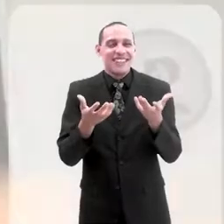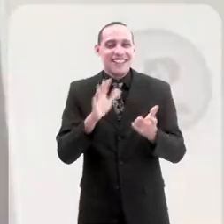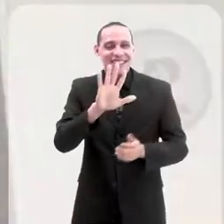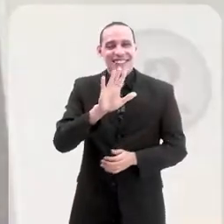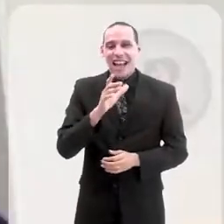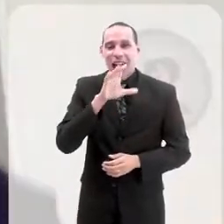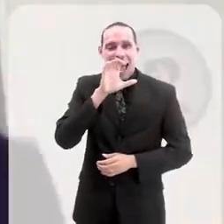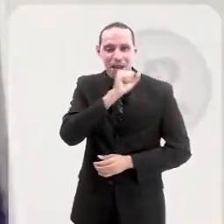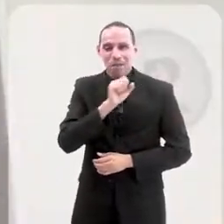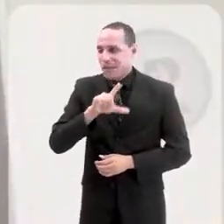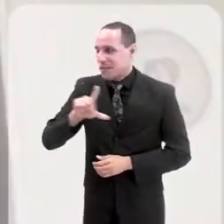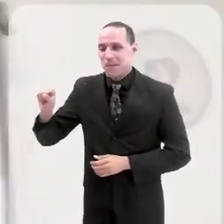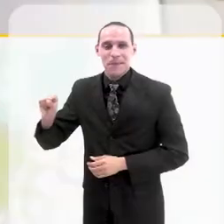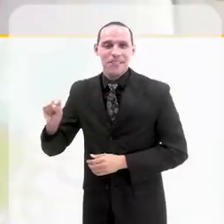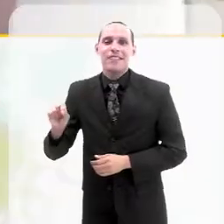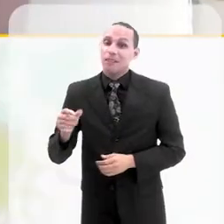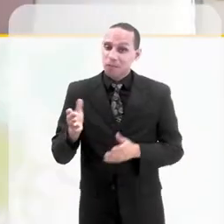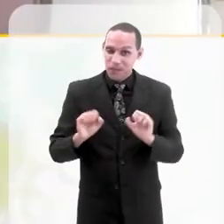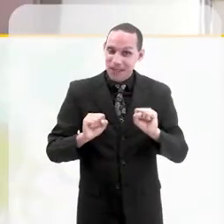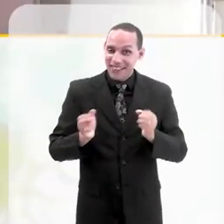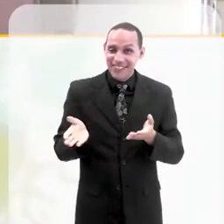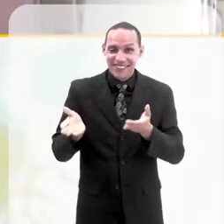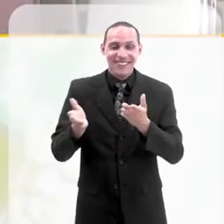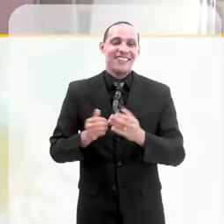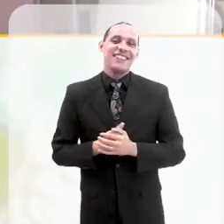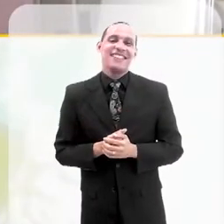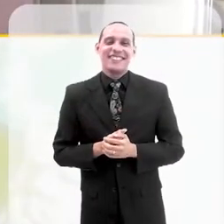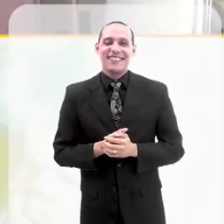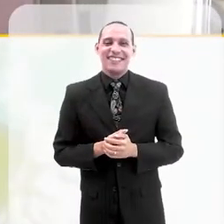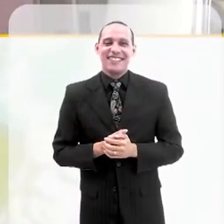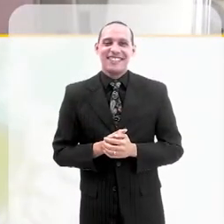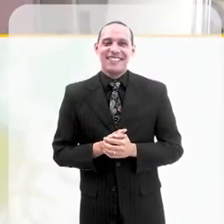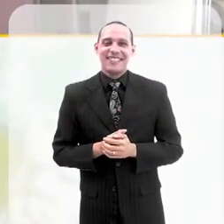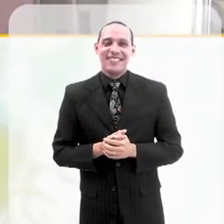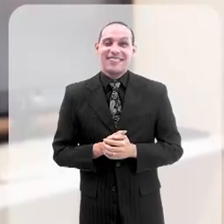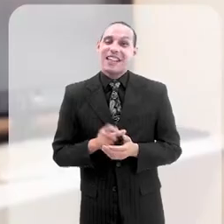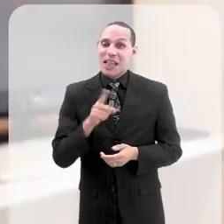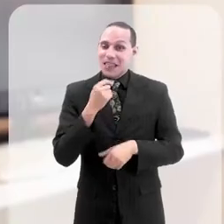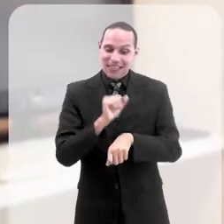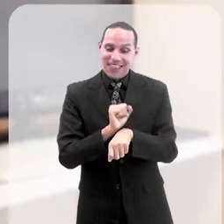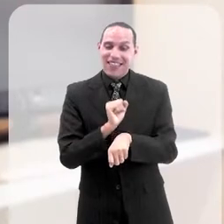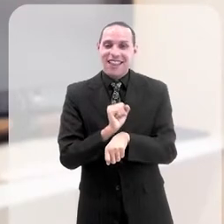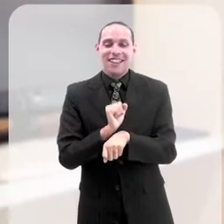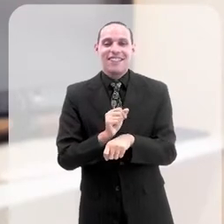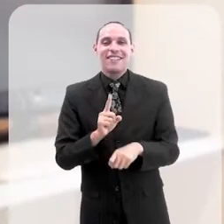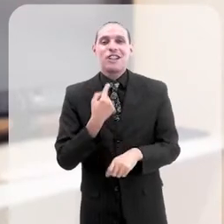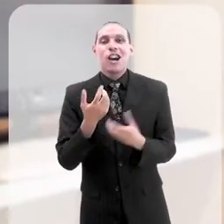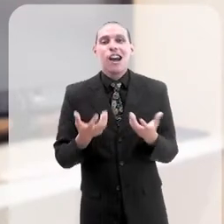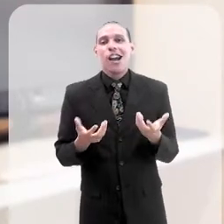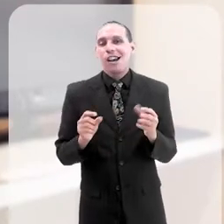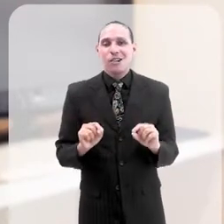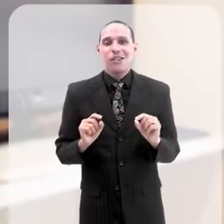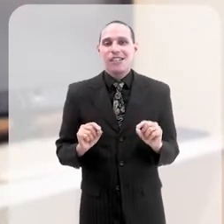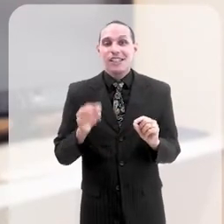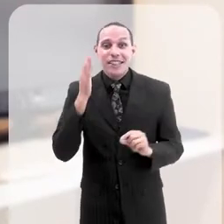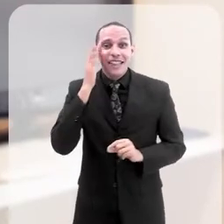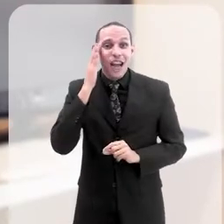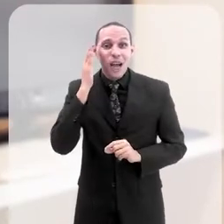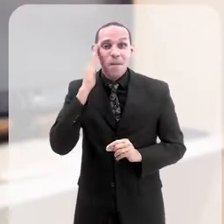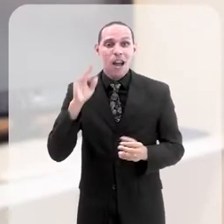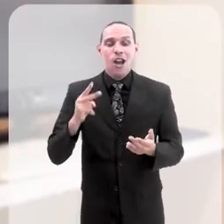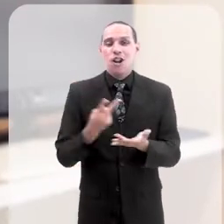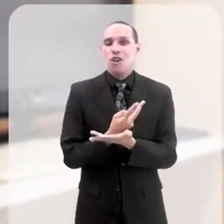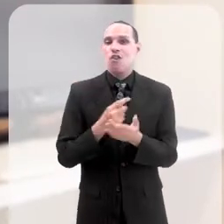pego aqui rapidinho. Então tá, pode ir. A galera, a gente espera, o que a gente quer é saber o que que está